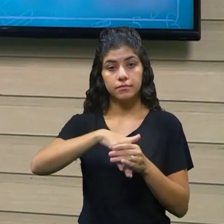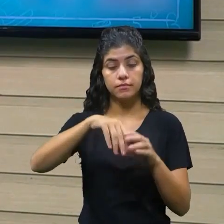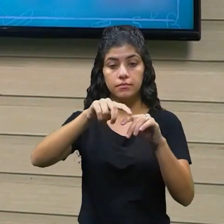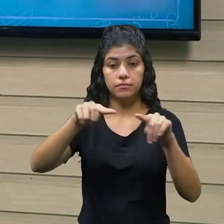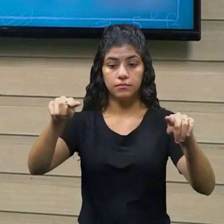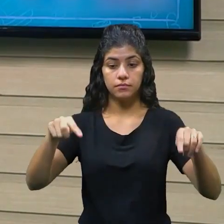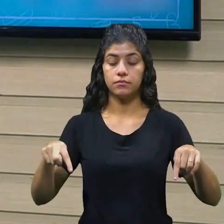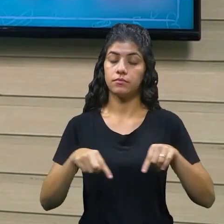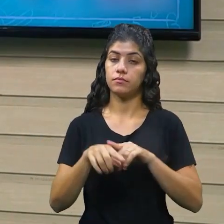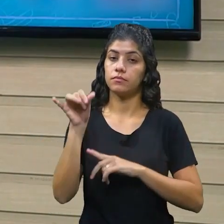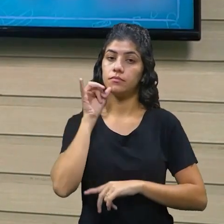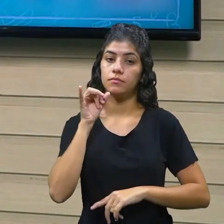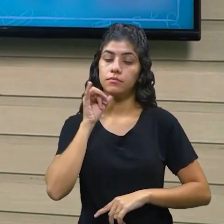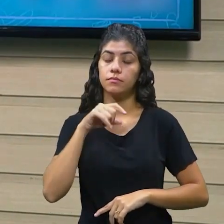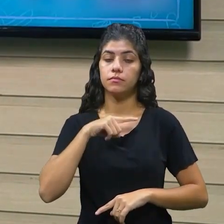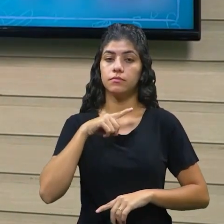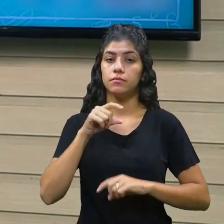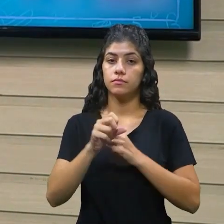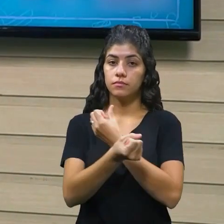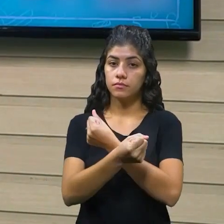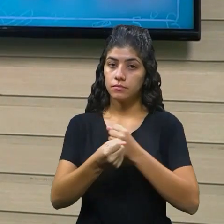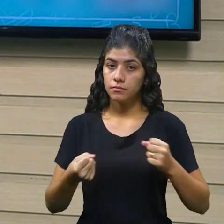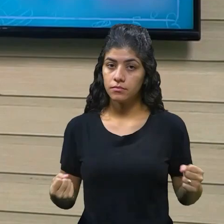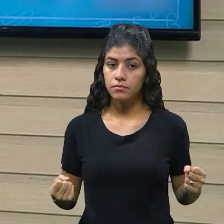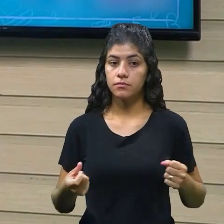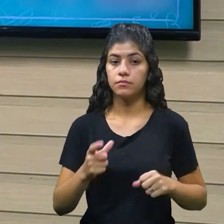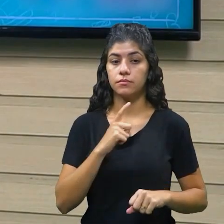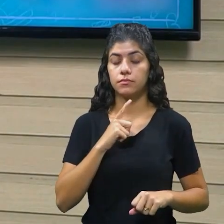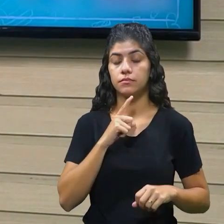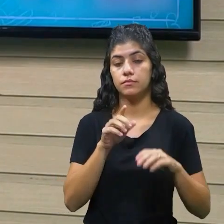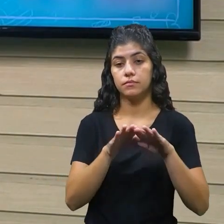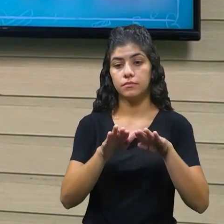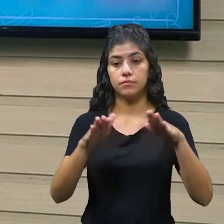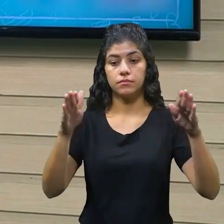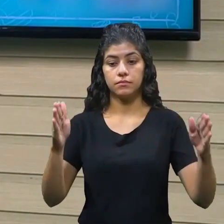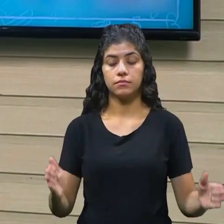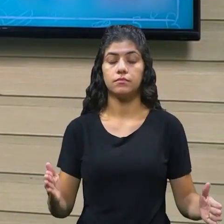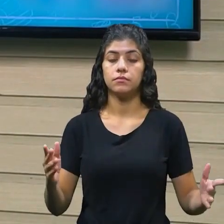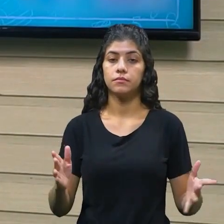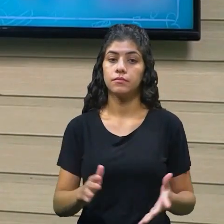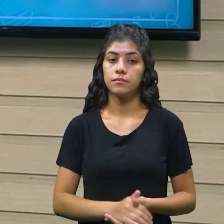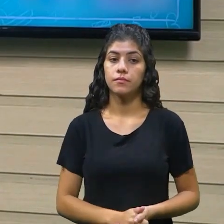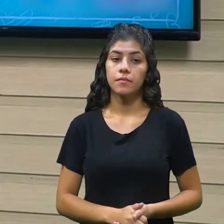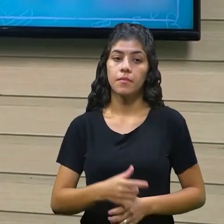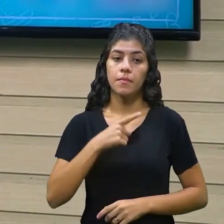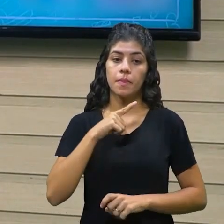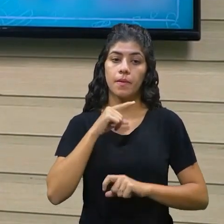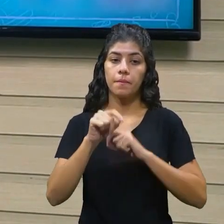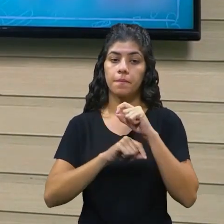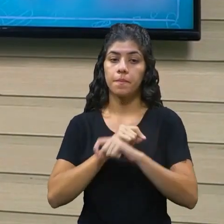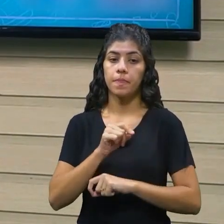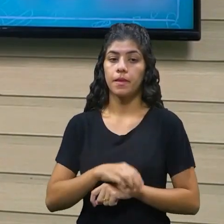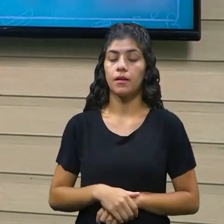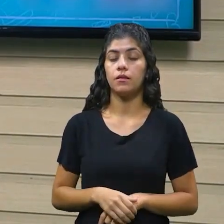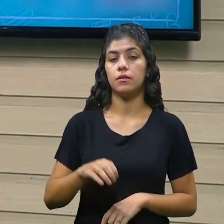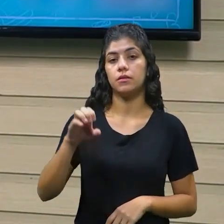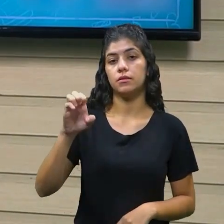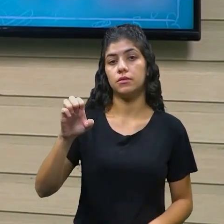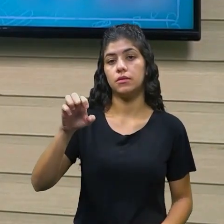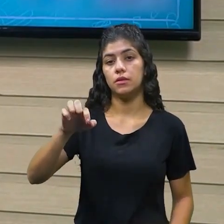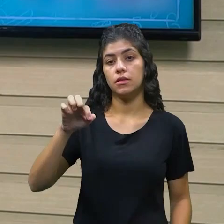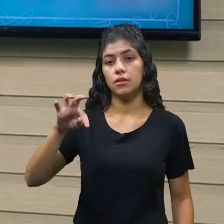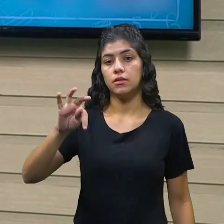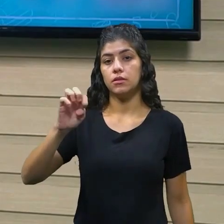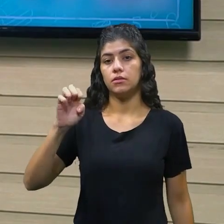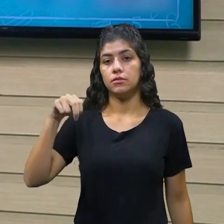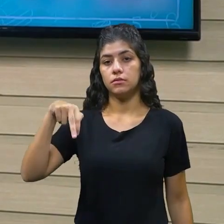de uma sala, por exemplo, se você tem uma sala grande e você tem um sofá no meio dessa sala, então ele é tido como um corpo extenso,